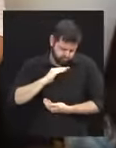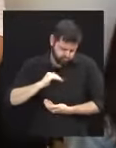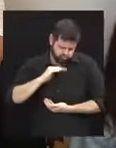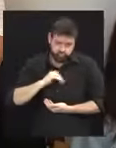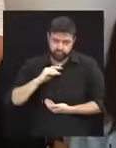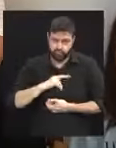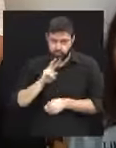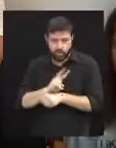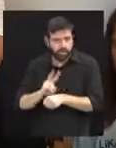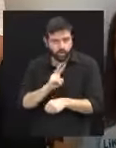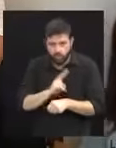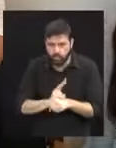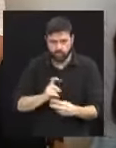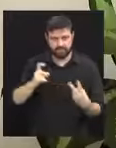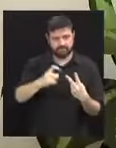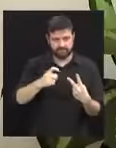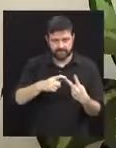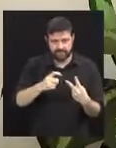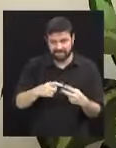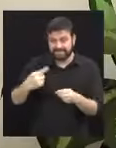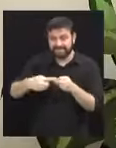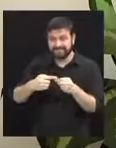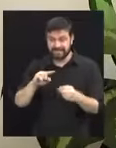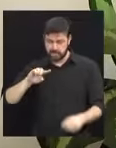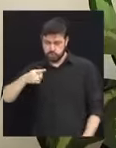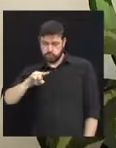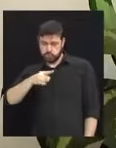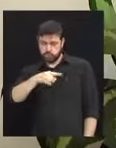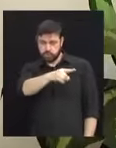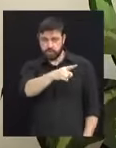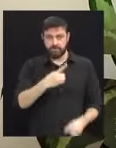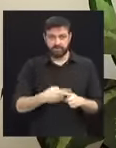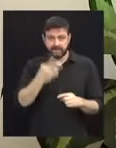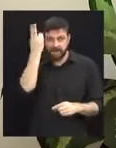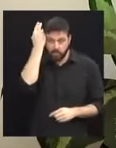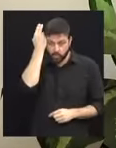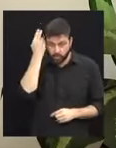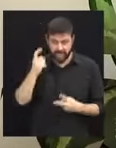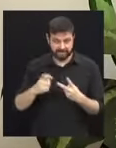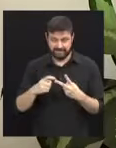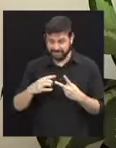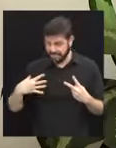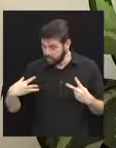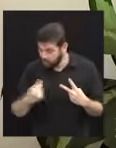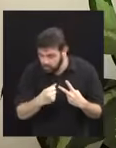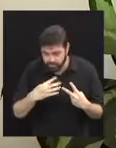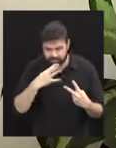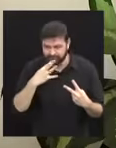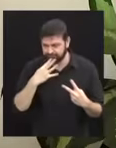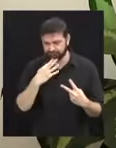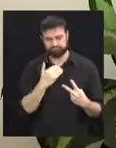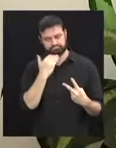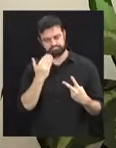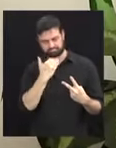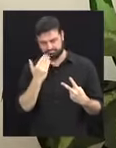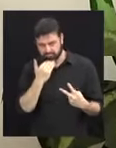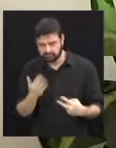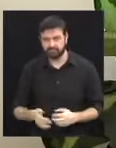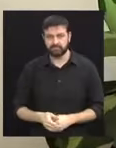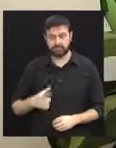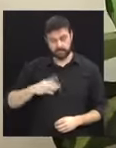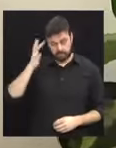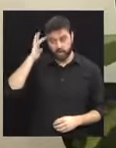cuidado, leva no veterinário em outra cidade se for preciso, porque coelho não é todo veterinário que domina. Então eu acho, sim,